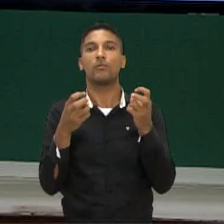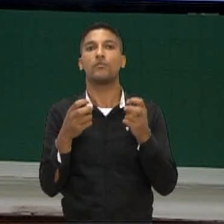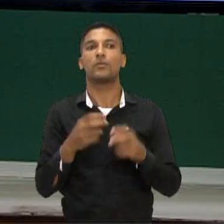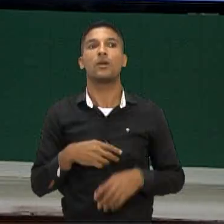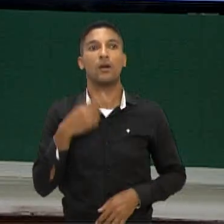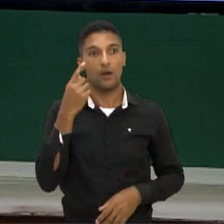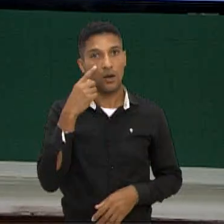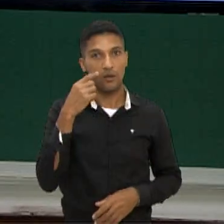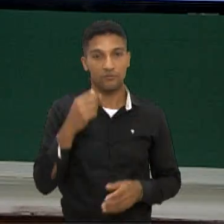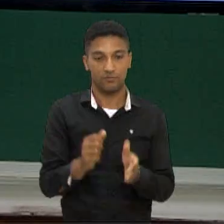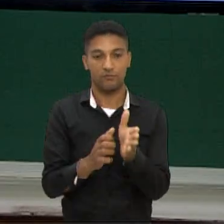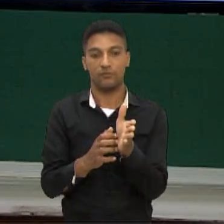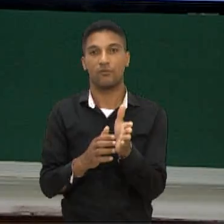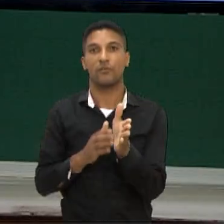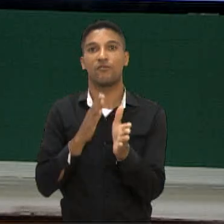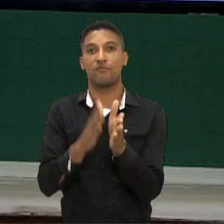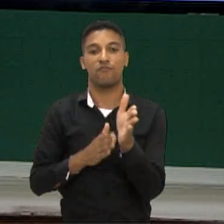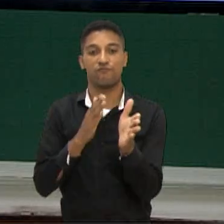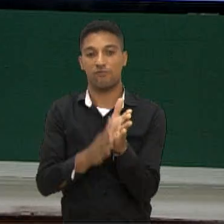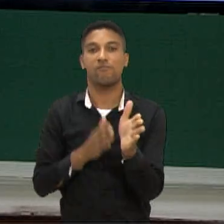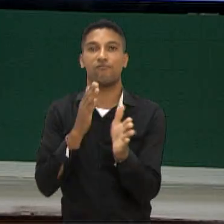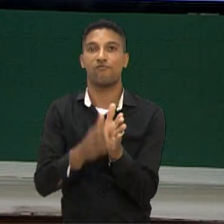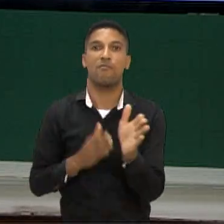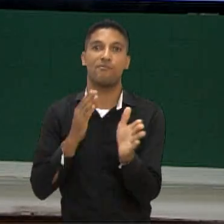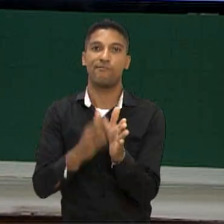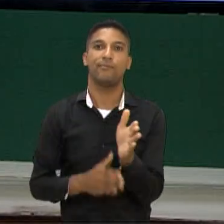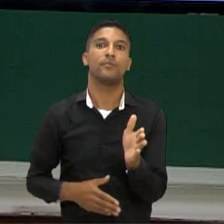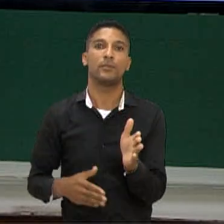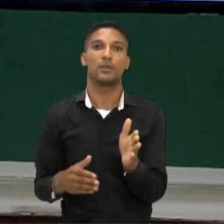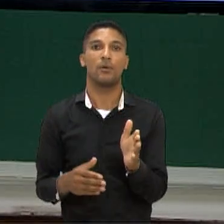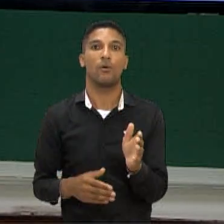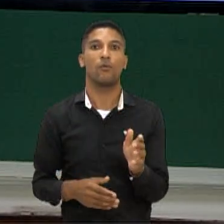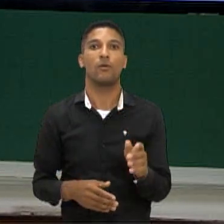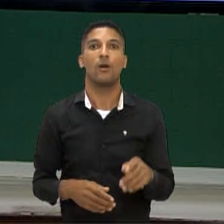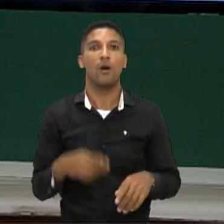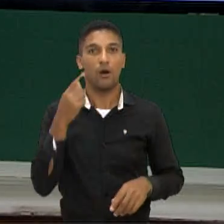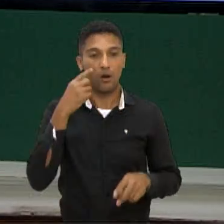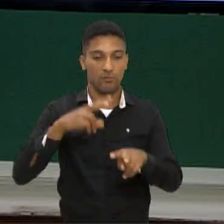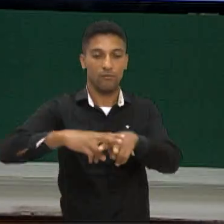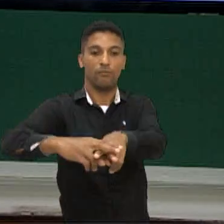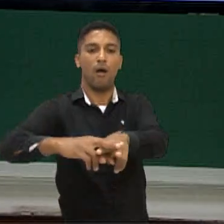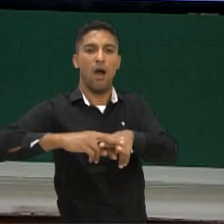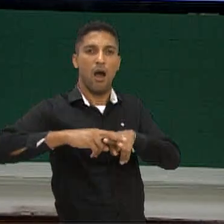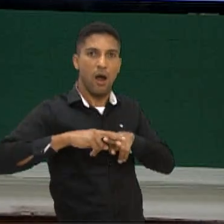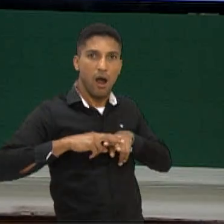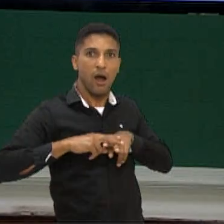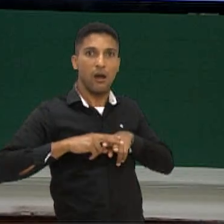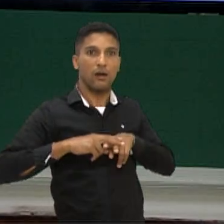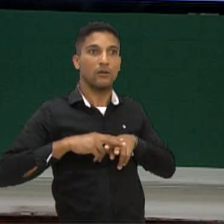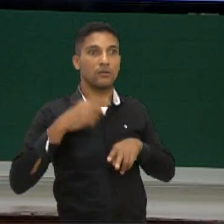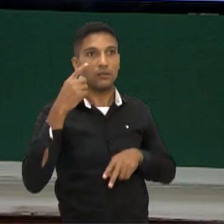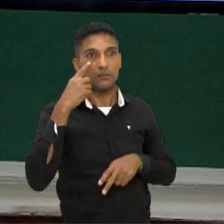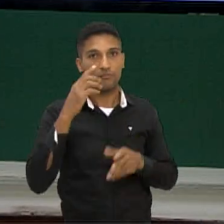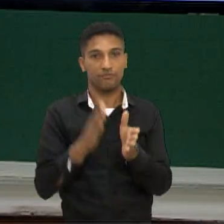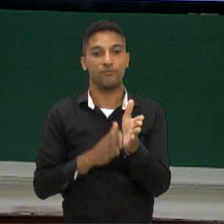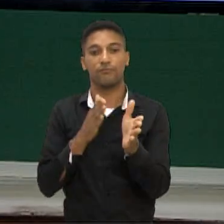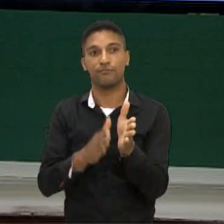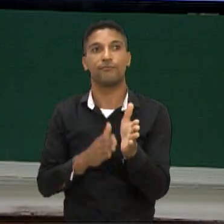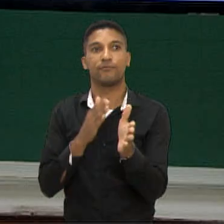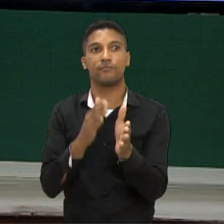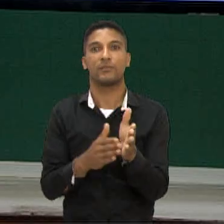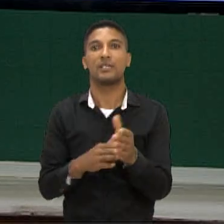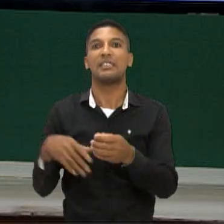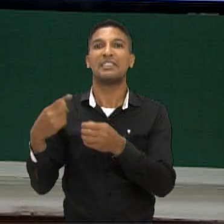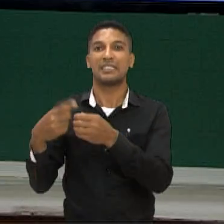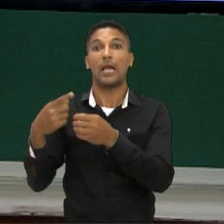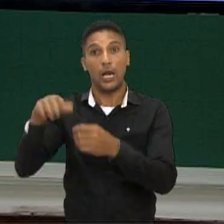capital do estado, e desce para o nosso litoral, cidades como Morretes e Antonina, por exemplo. Aqui atrás